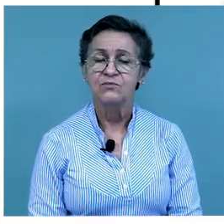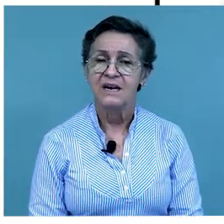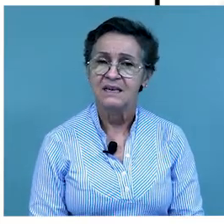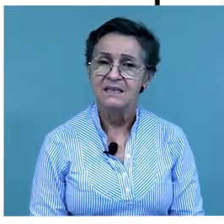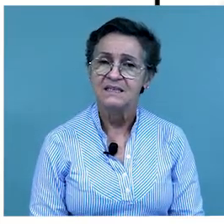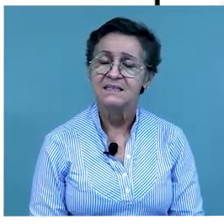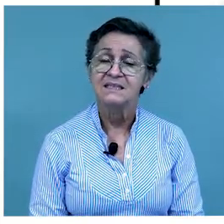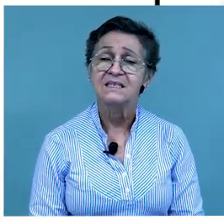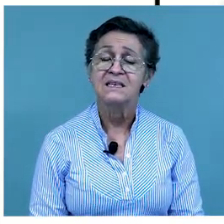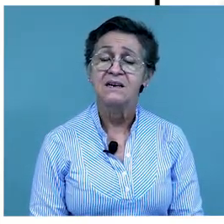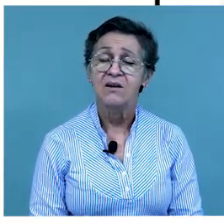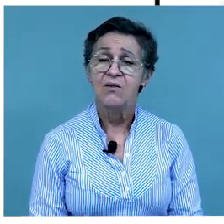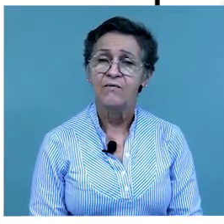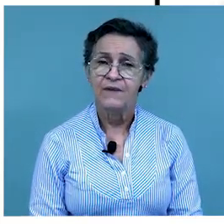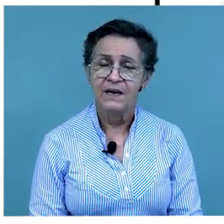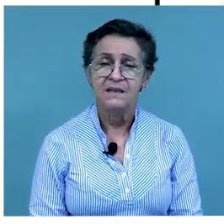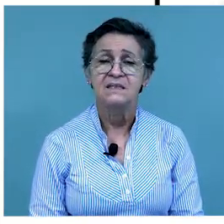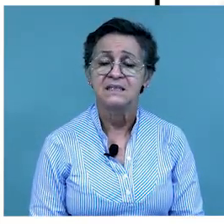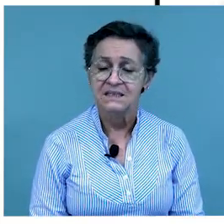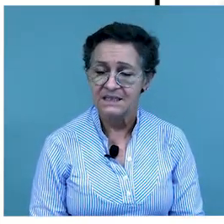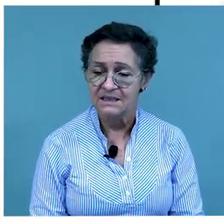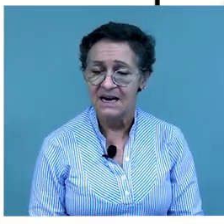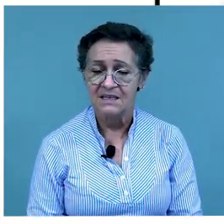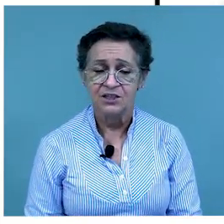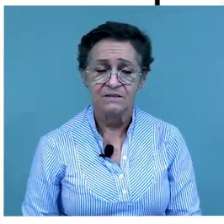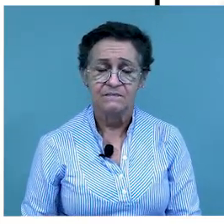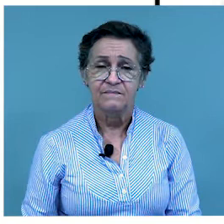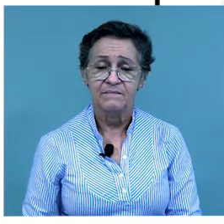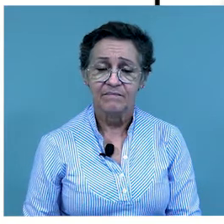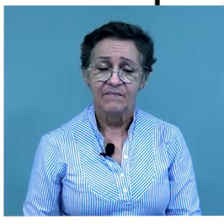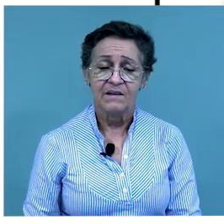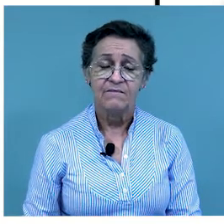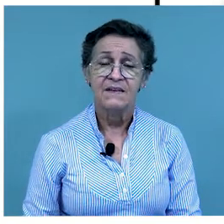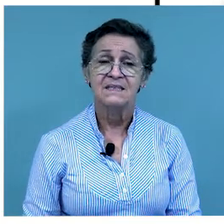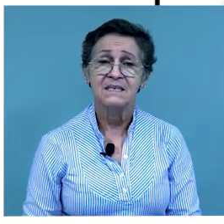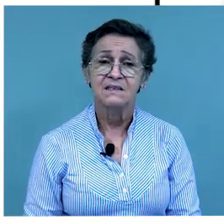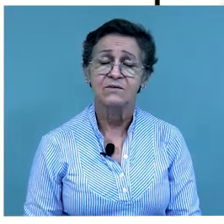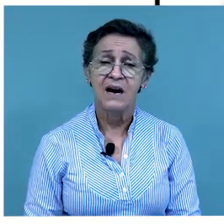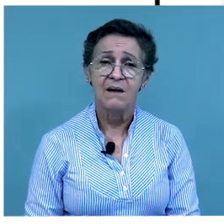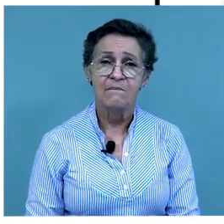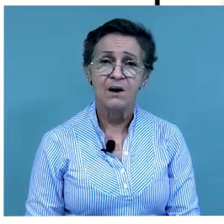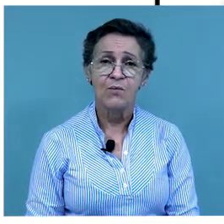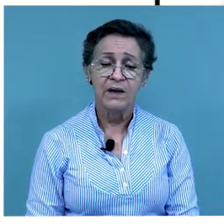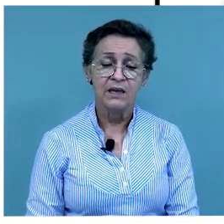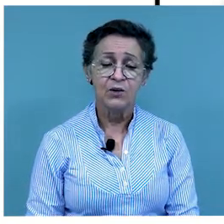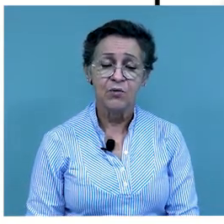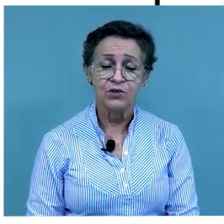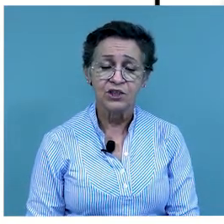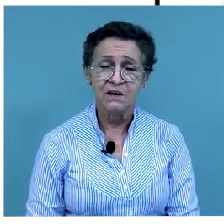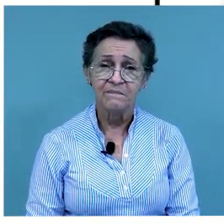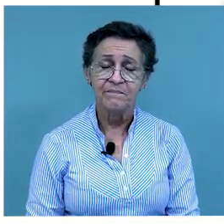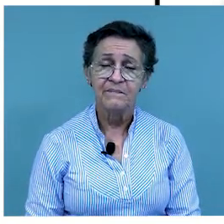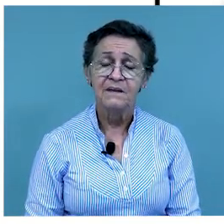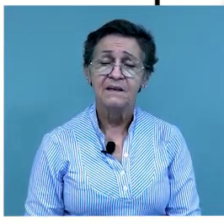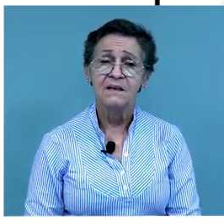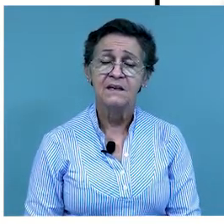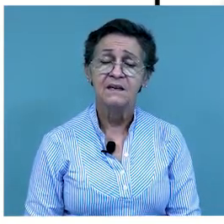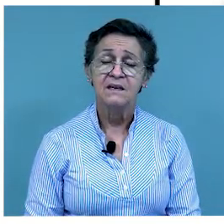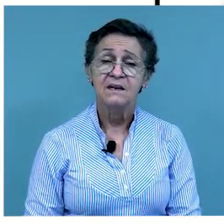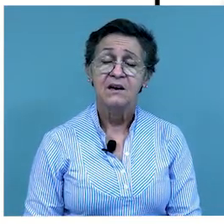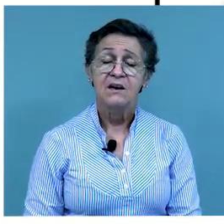hidratação do nariz se houver necessidade fazendo a mão em concha